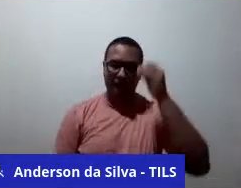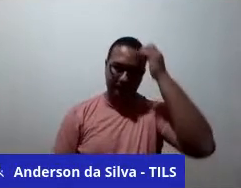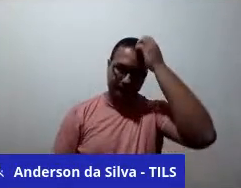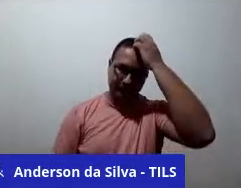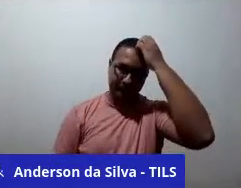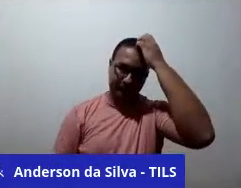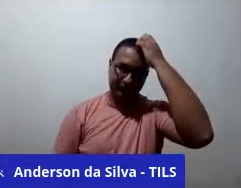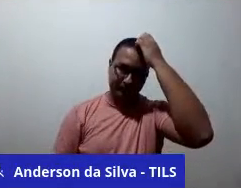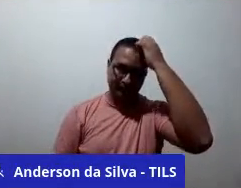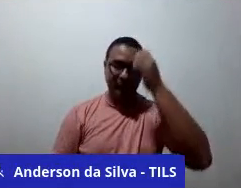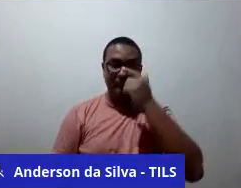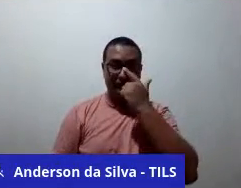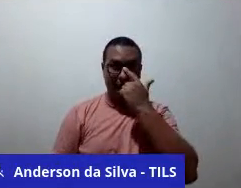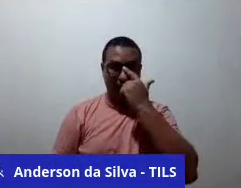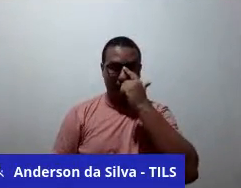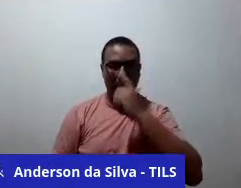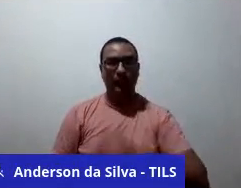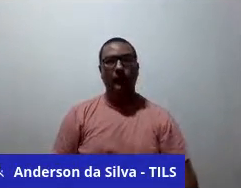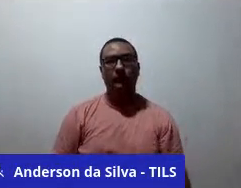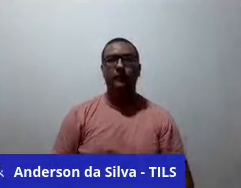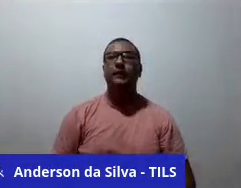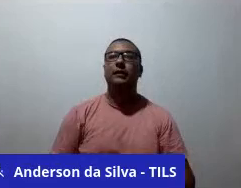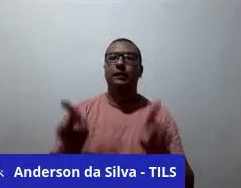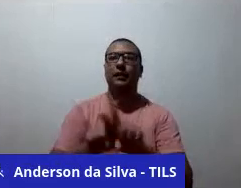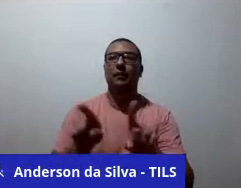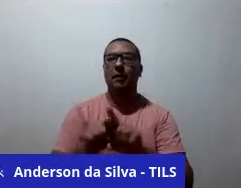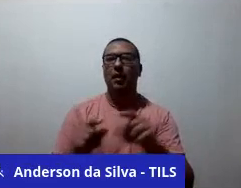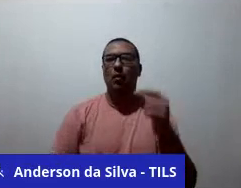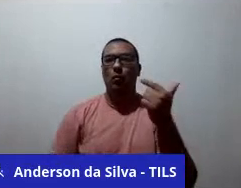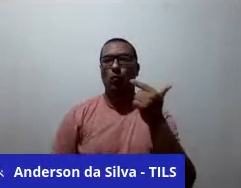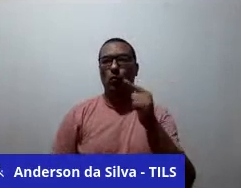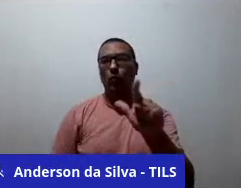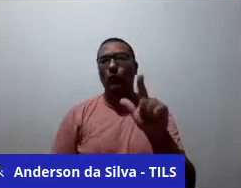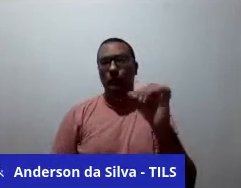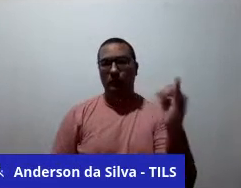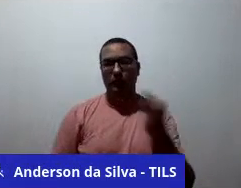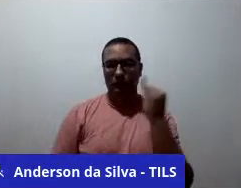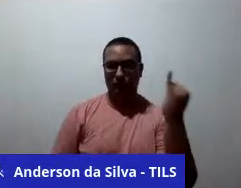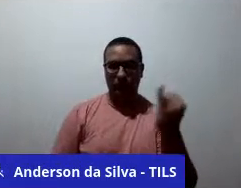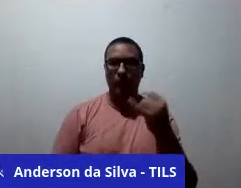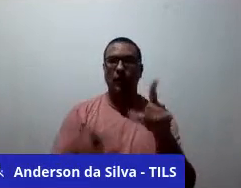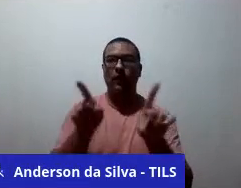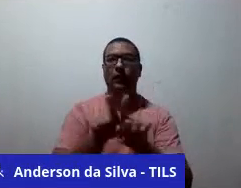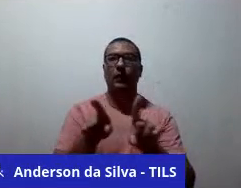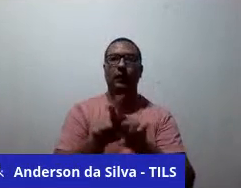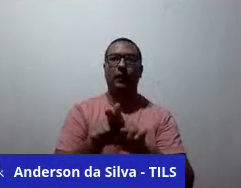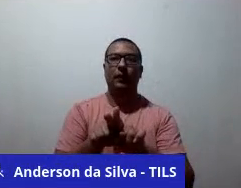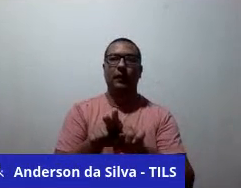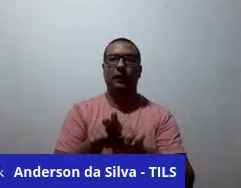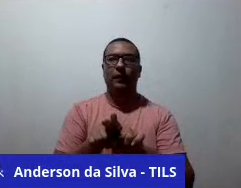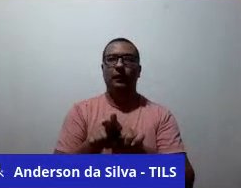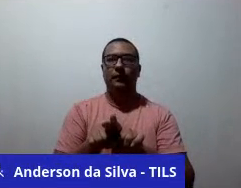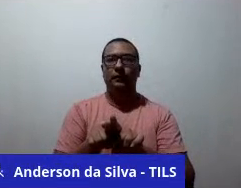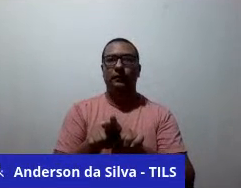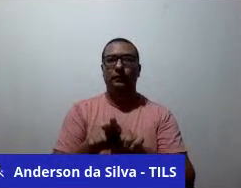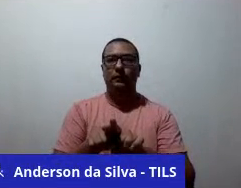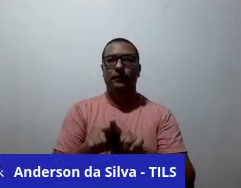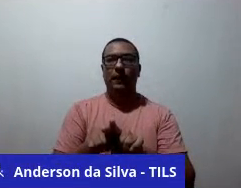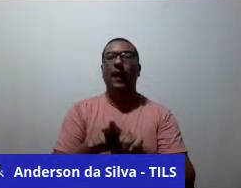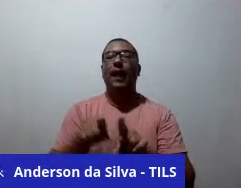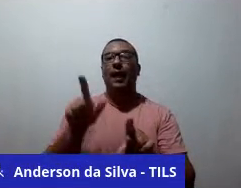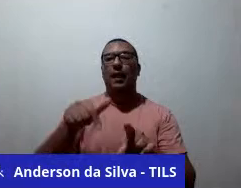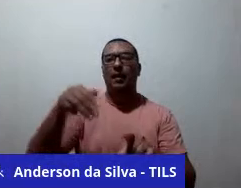questão extremamente relevante, uma dimensão a ser considerada numa cidade inteligente, é a questão da